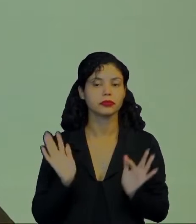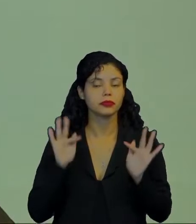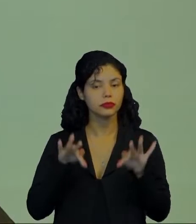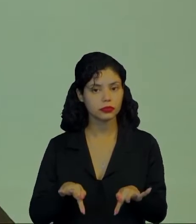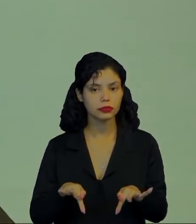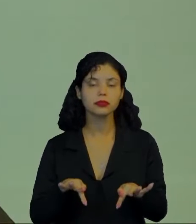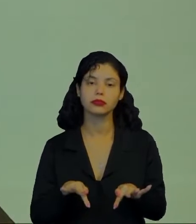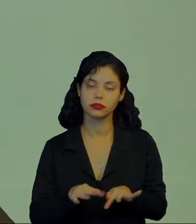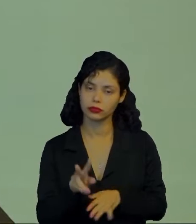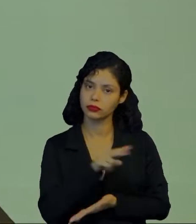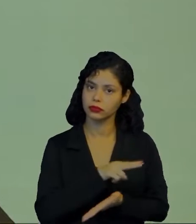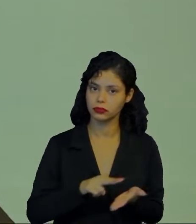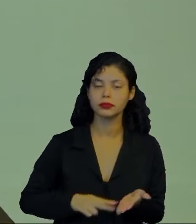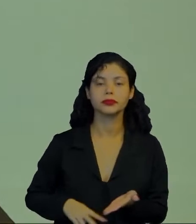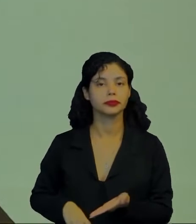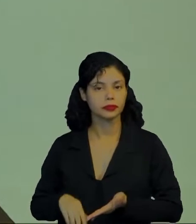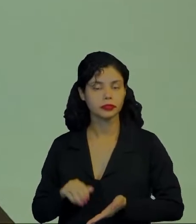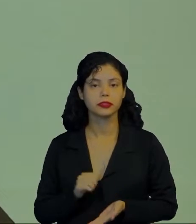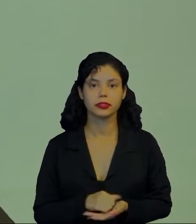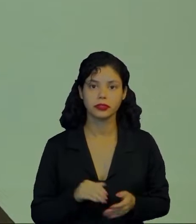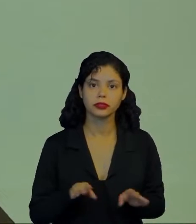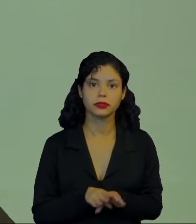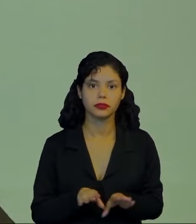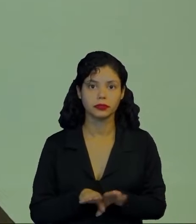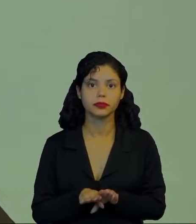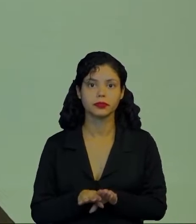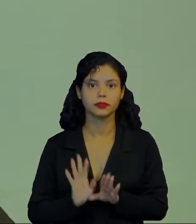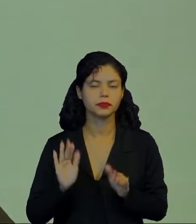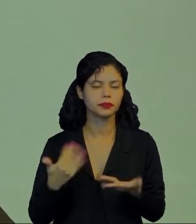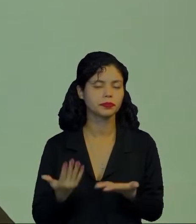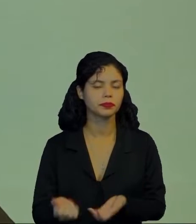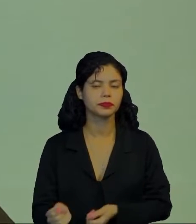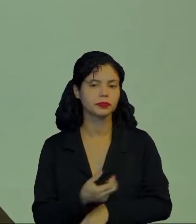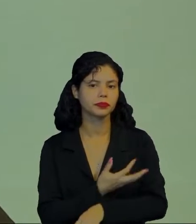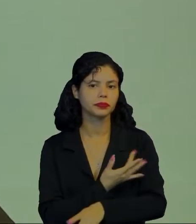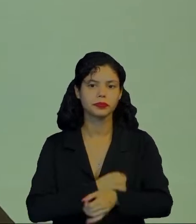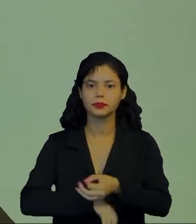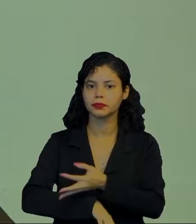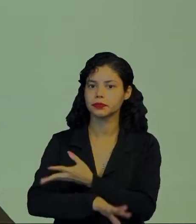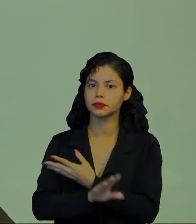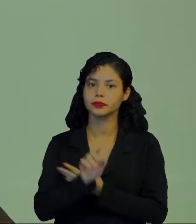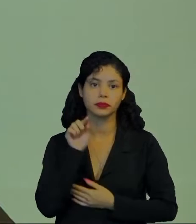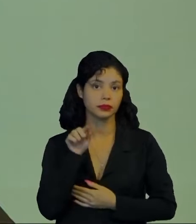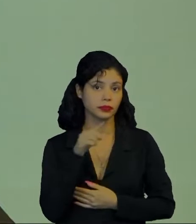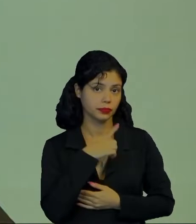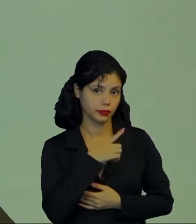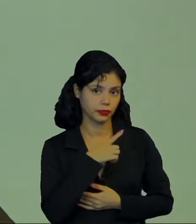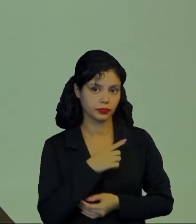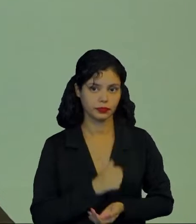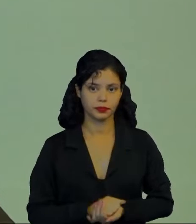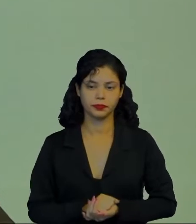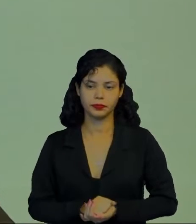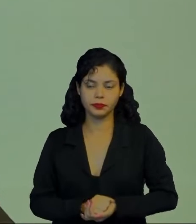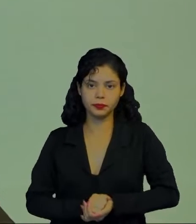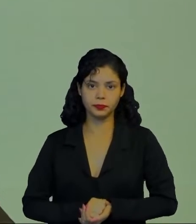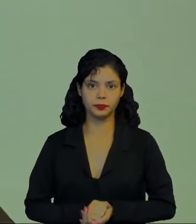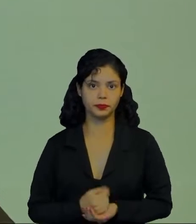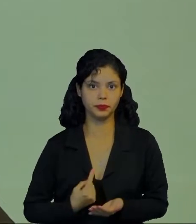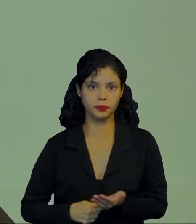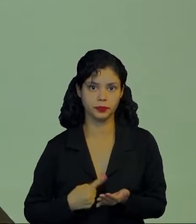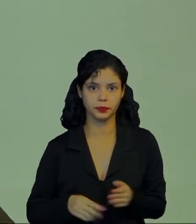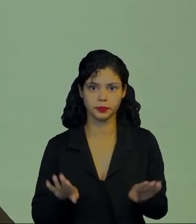ler, você vai me dizer qual foi o sentimento, a emoção que você sentiu.